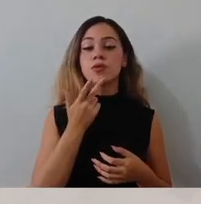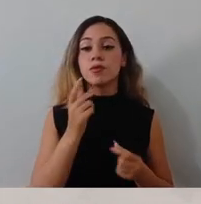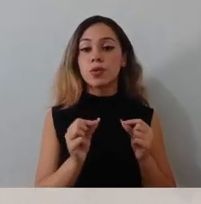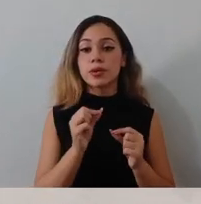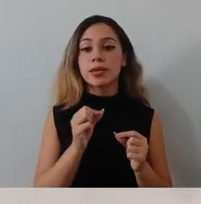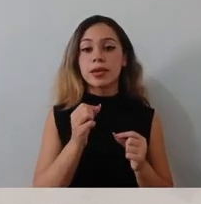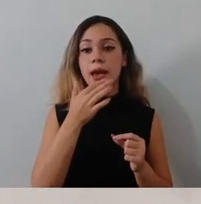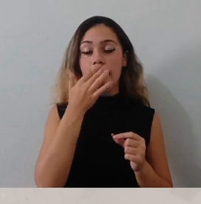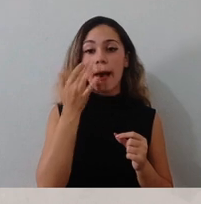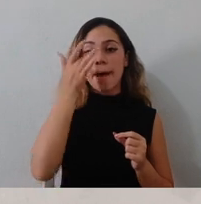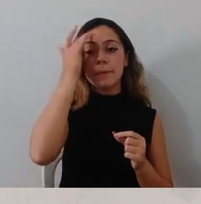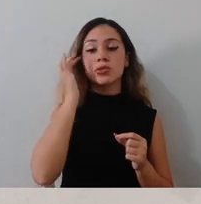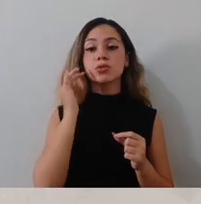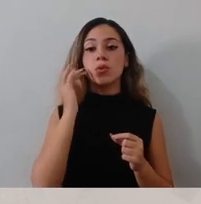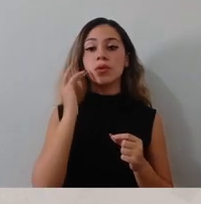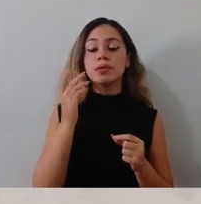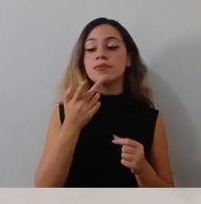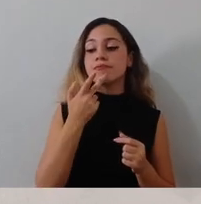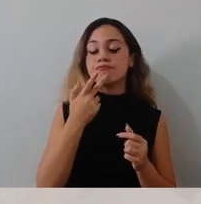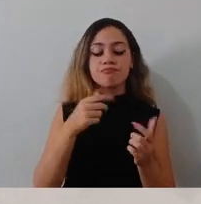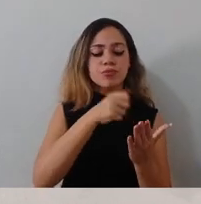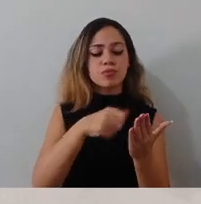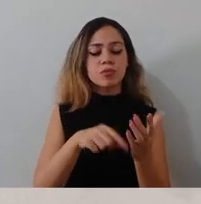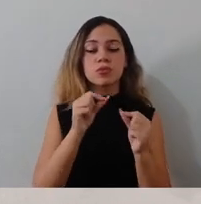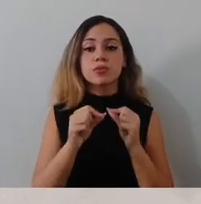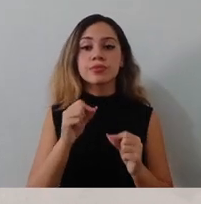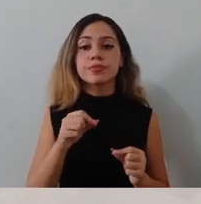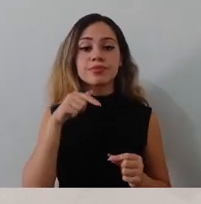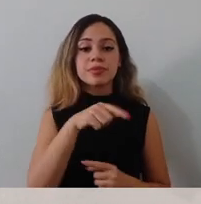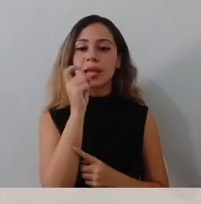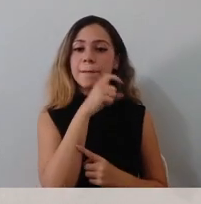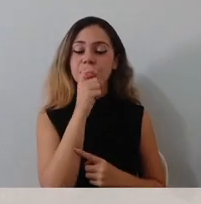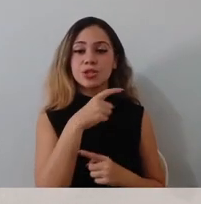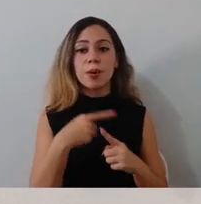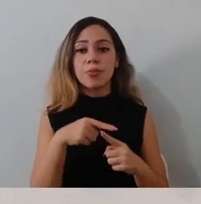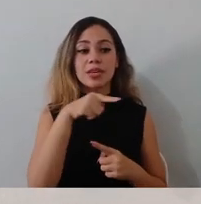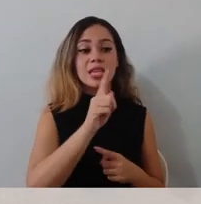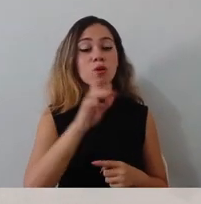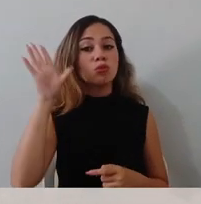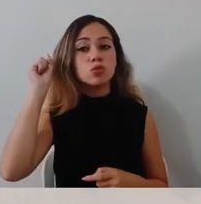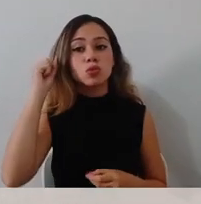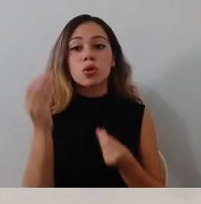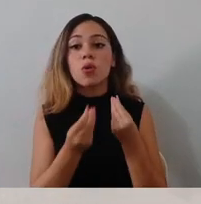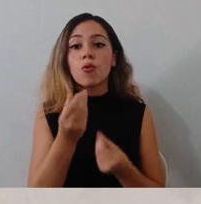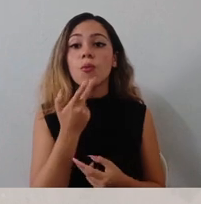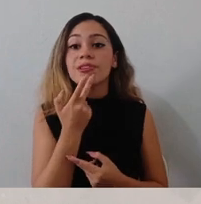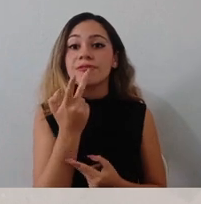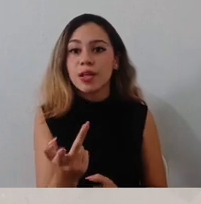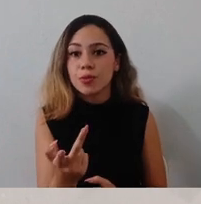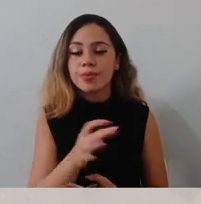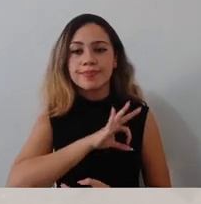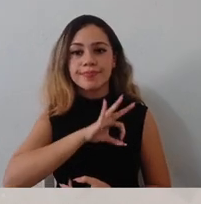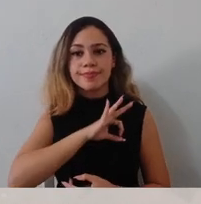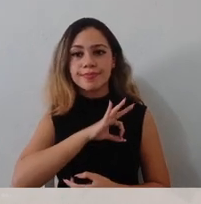pessoa, a vítima, né, porque ficou assim no processo, falava assim, isso é mentira, porque ele não ouve como que ele falou